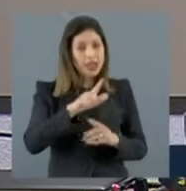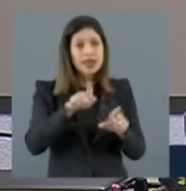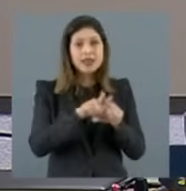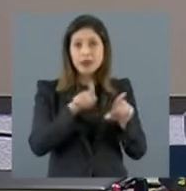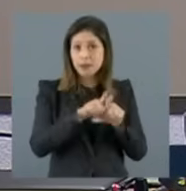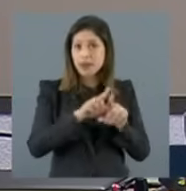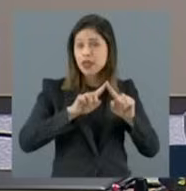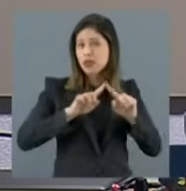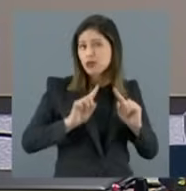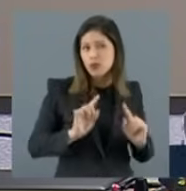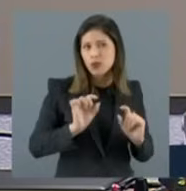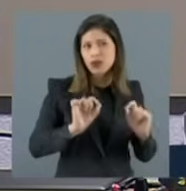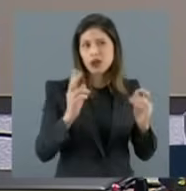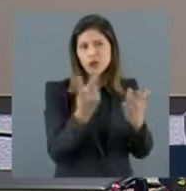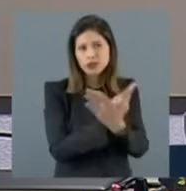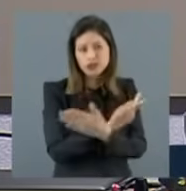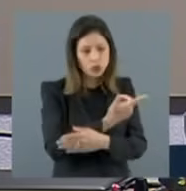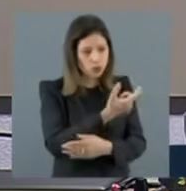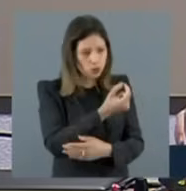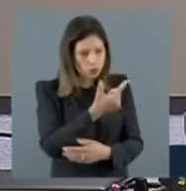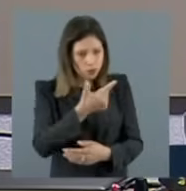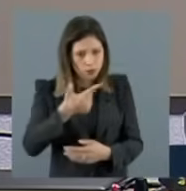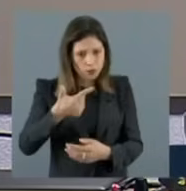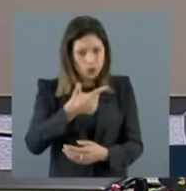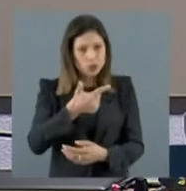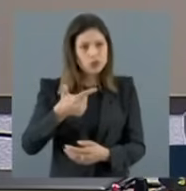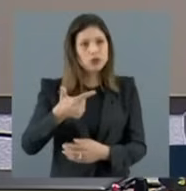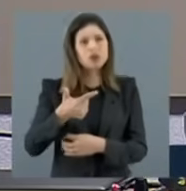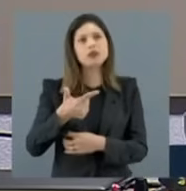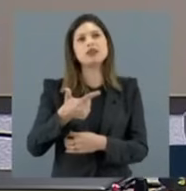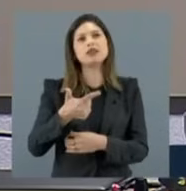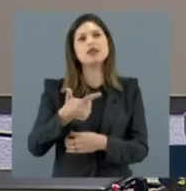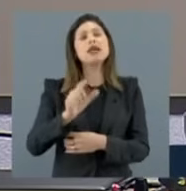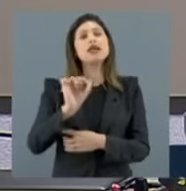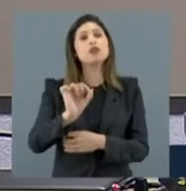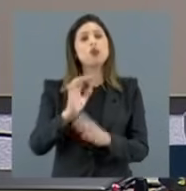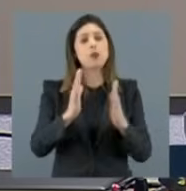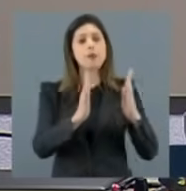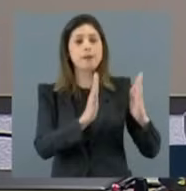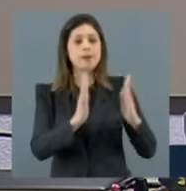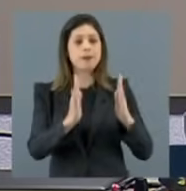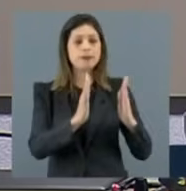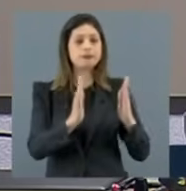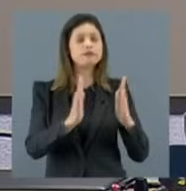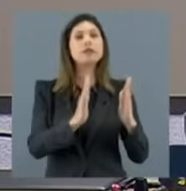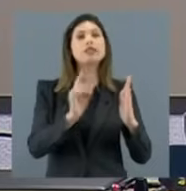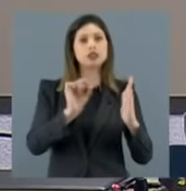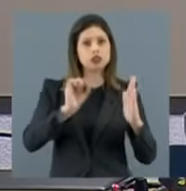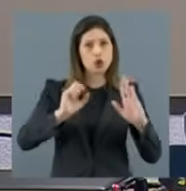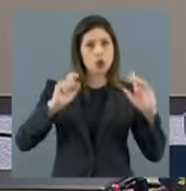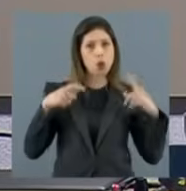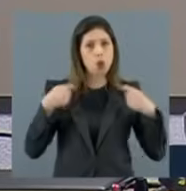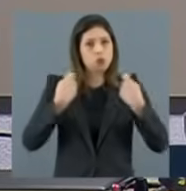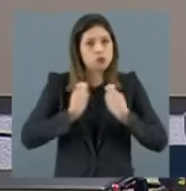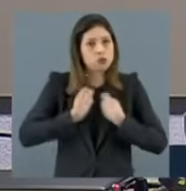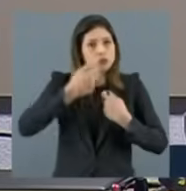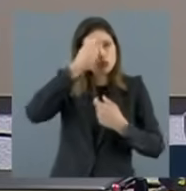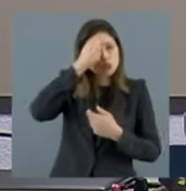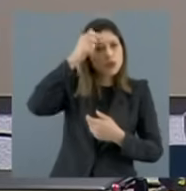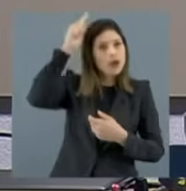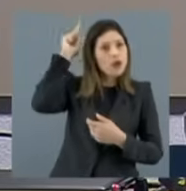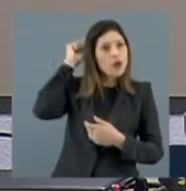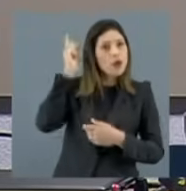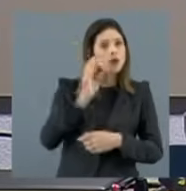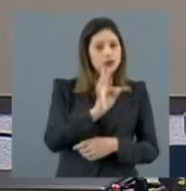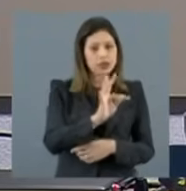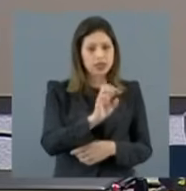Mas foi em 2022, já na administração, já na presidência de Alexandre de Moraes, que o